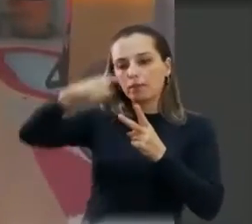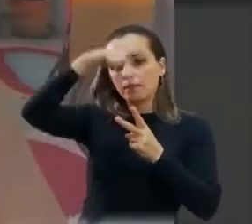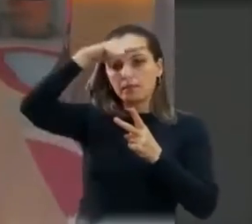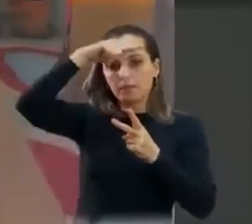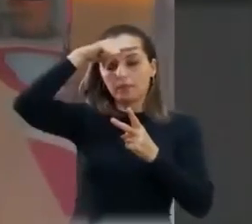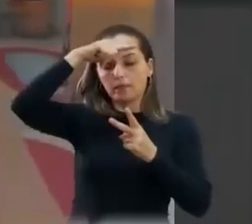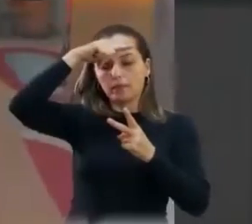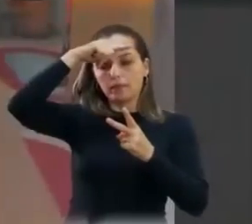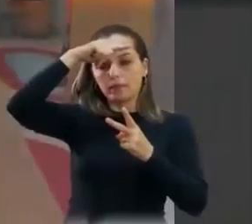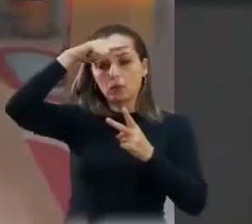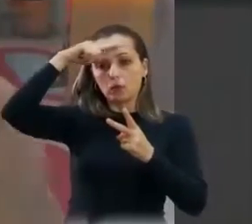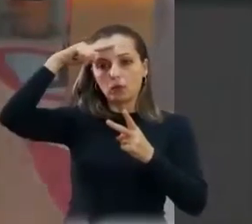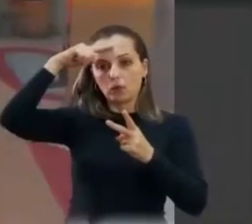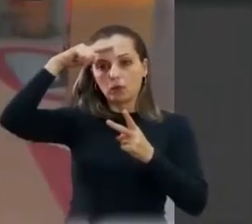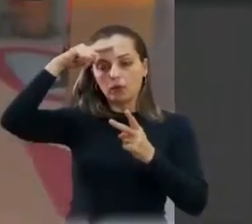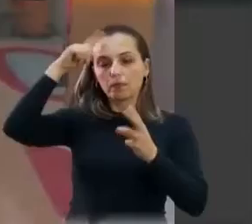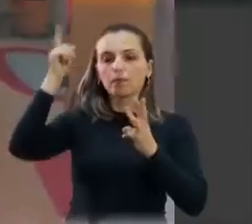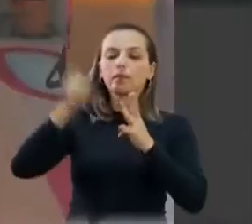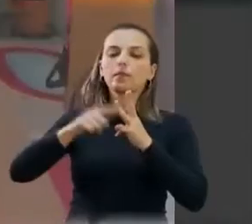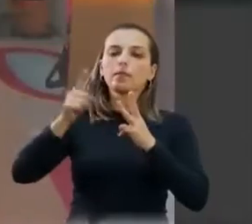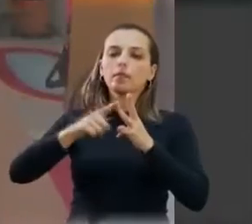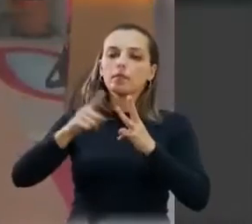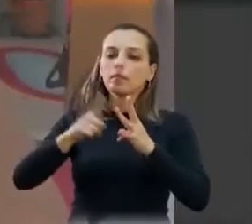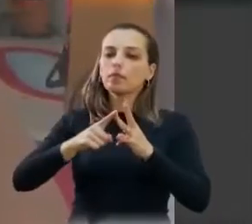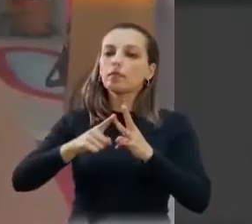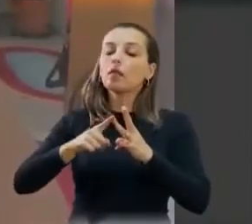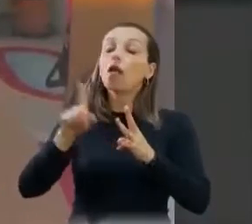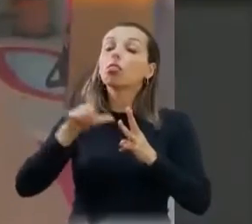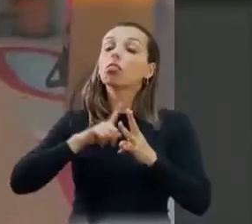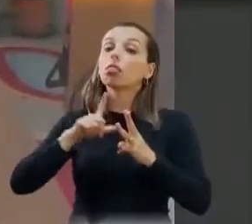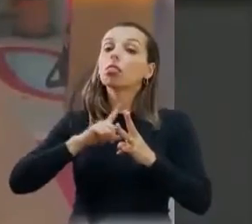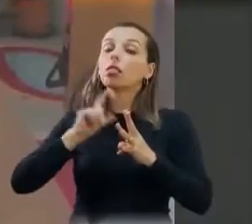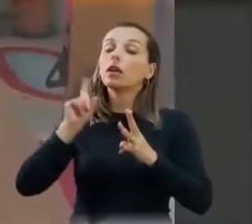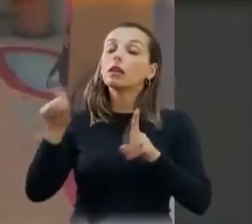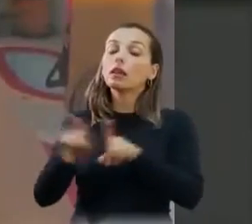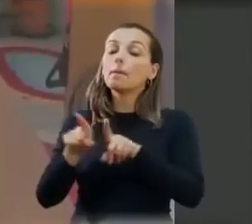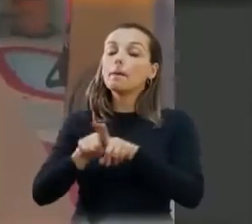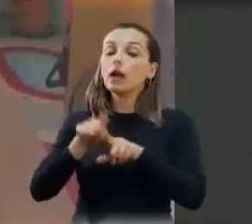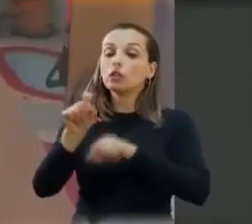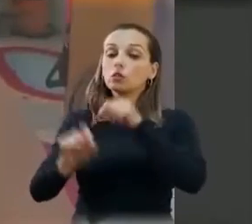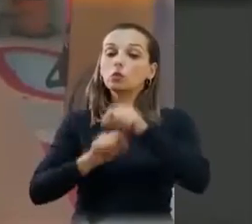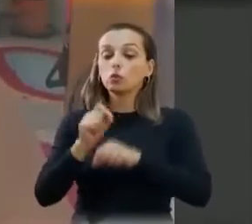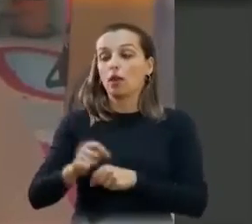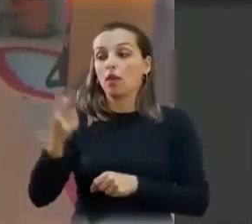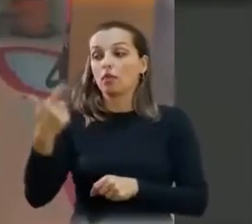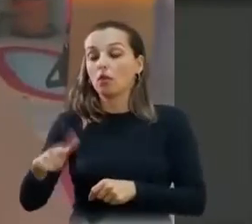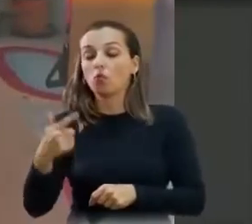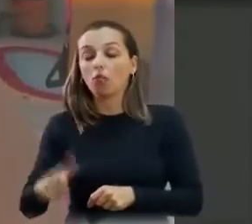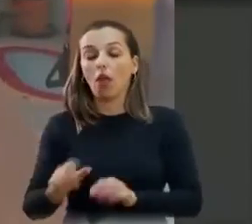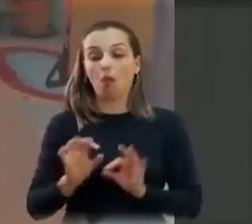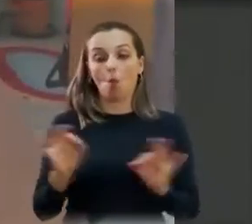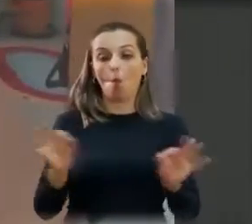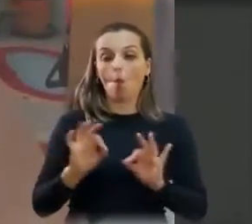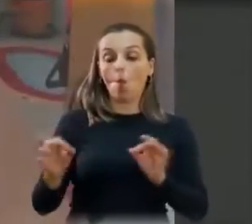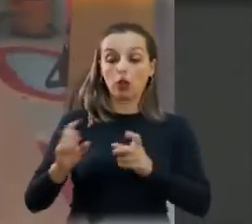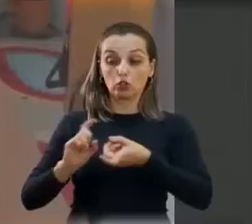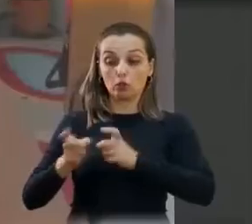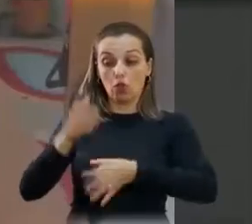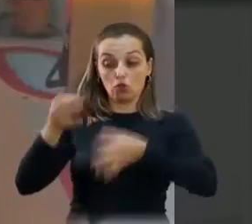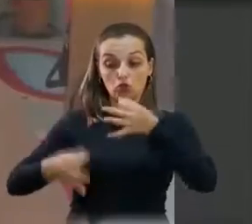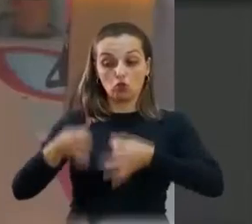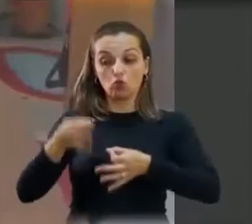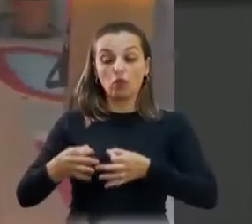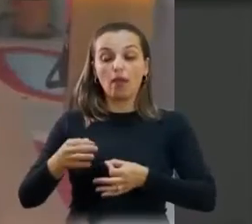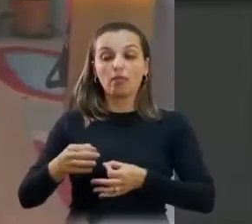dizer, perdão, do pastor Hugo, e posso dizer seguramente que não há, por em parte da Comissão de Justiça,